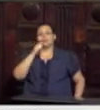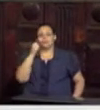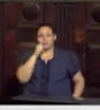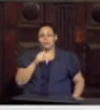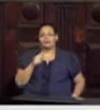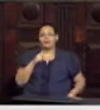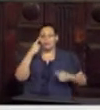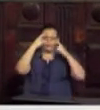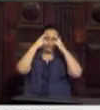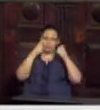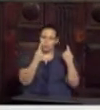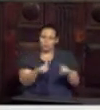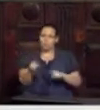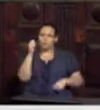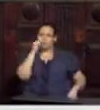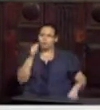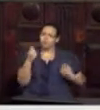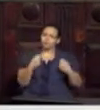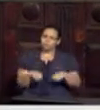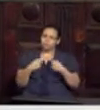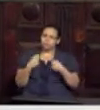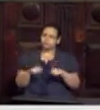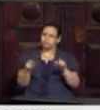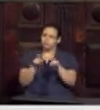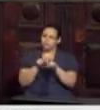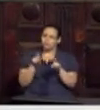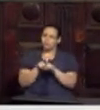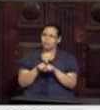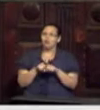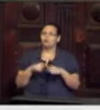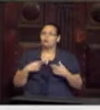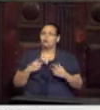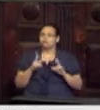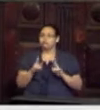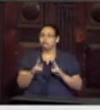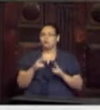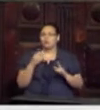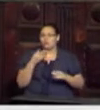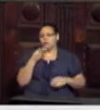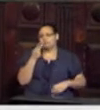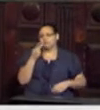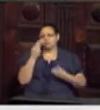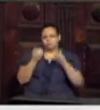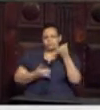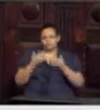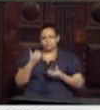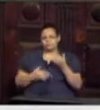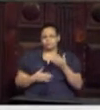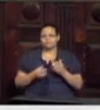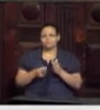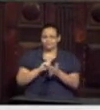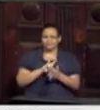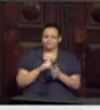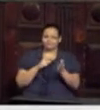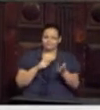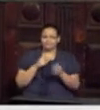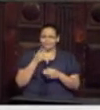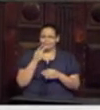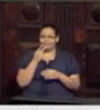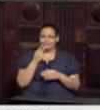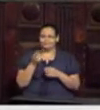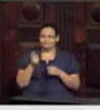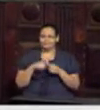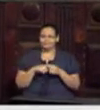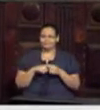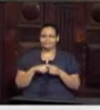da violência contra a mulher, devemos fazer isso. Eu vou encerrar minha fala, mas não sem antes dizer que